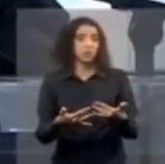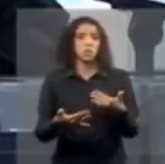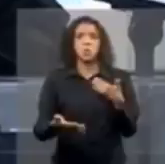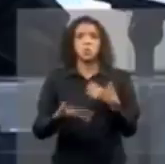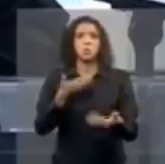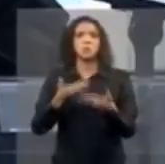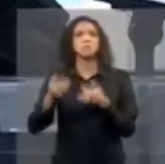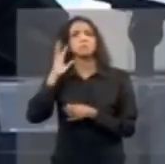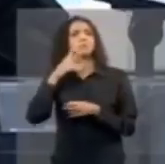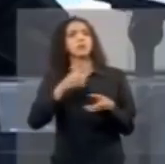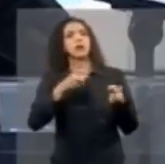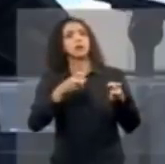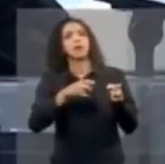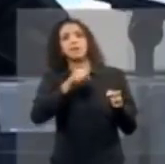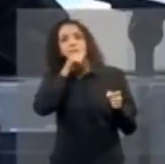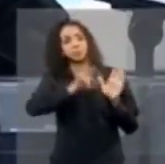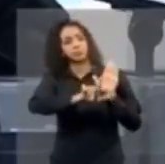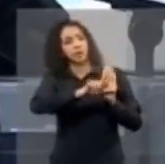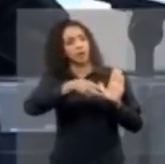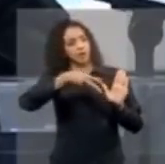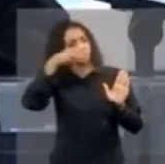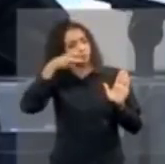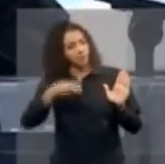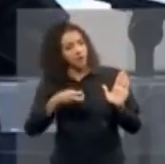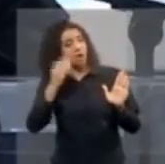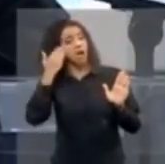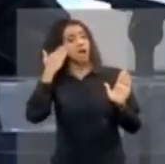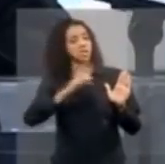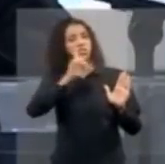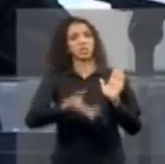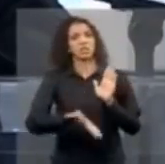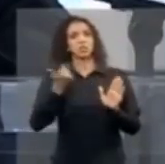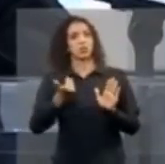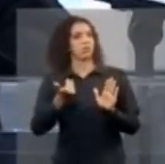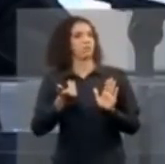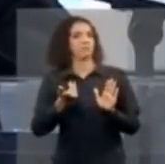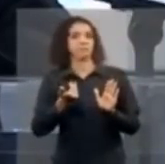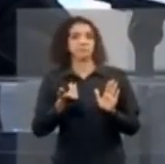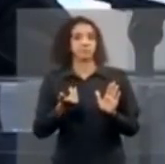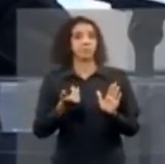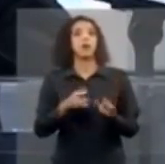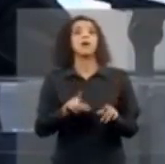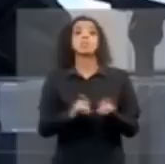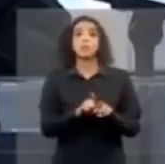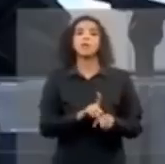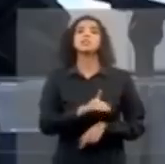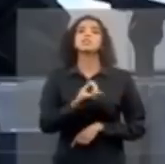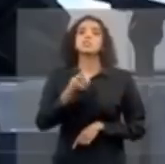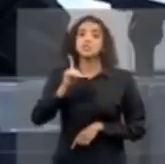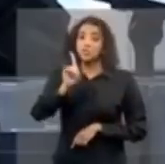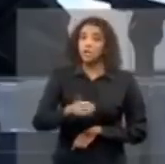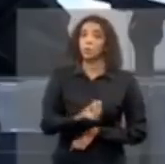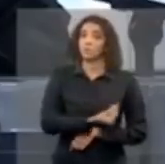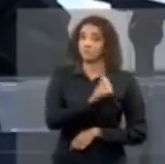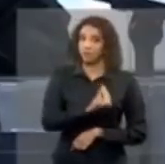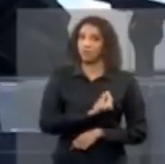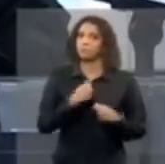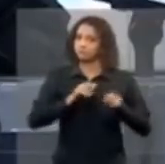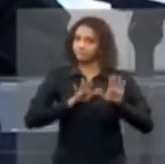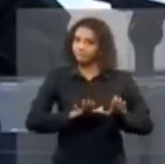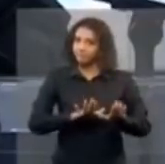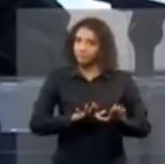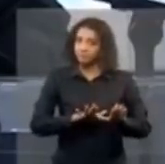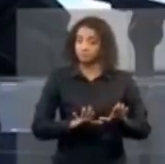qualquer interpretação restritiva dos direitos consignados neste artigo, inclusive o direito à vida. As